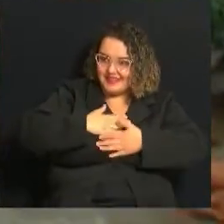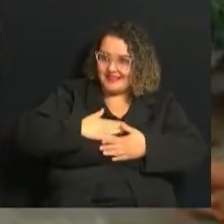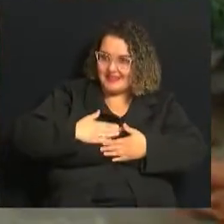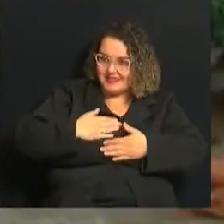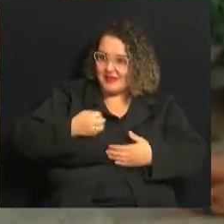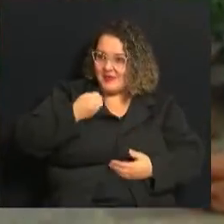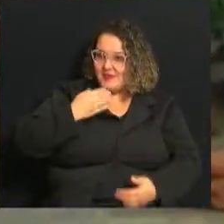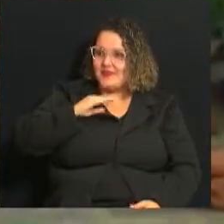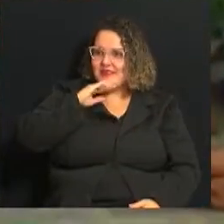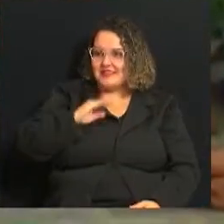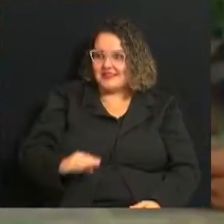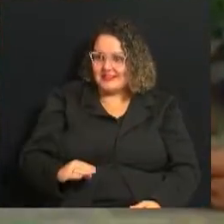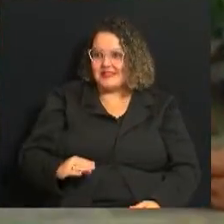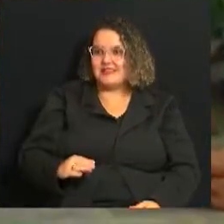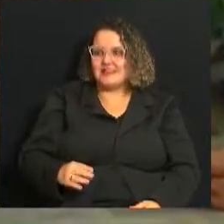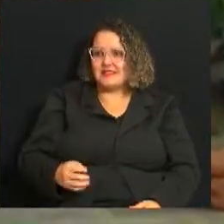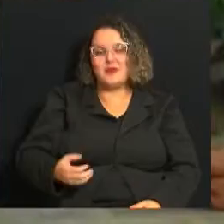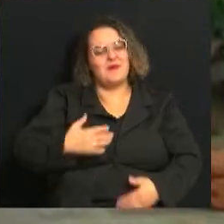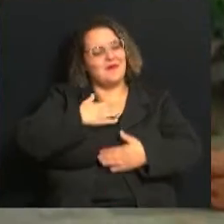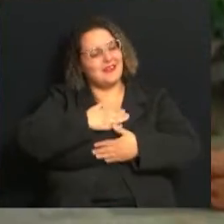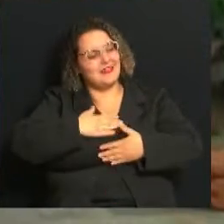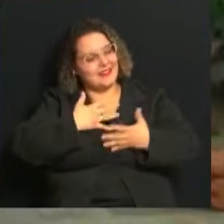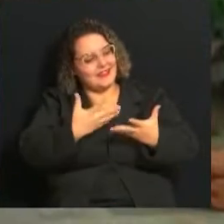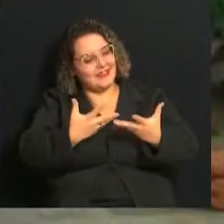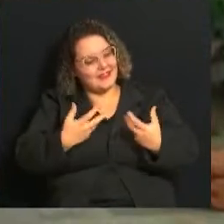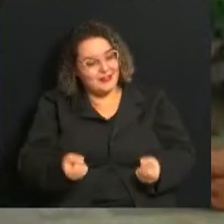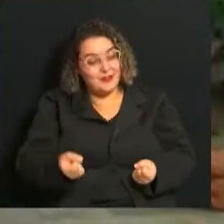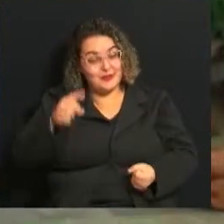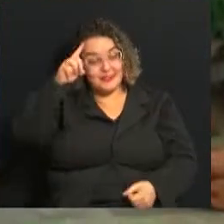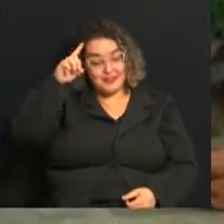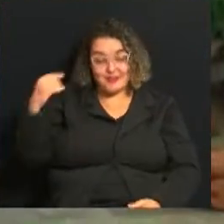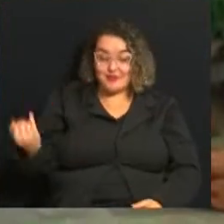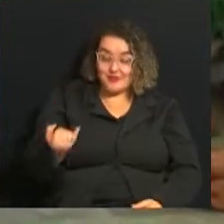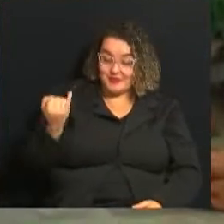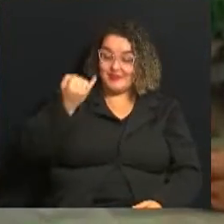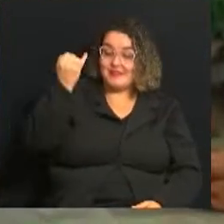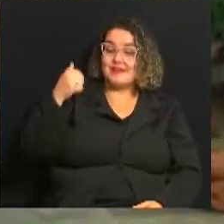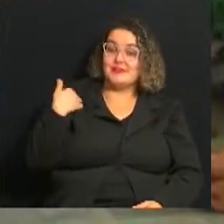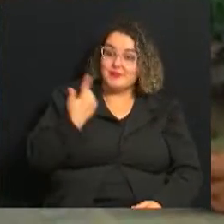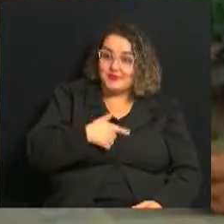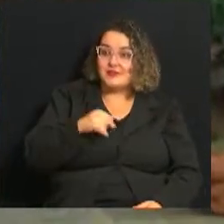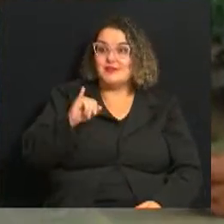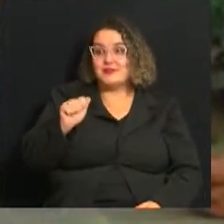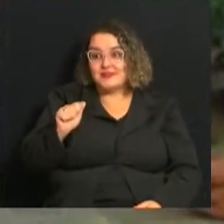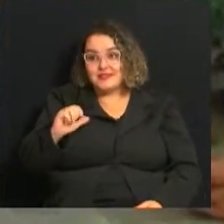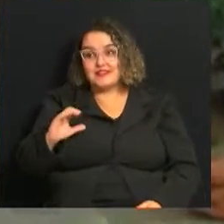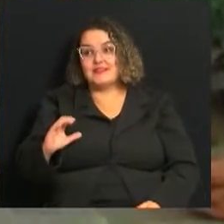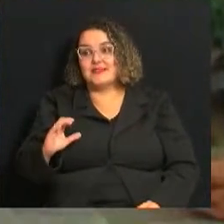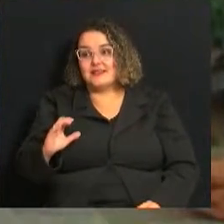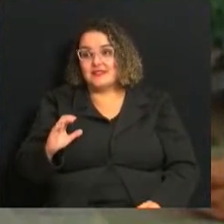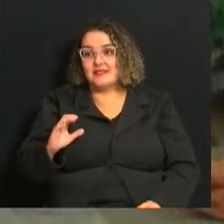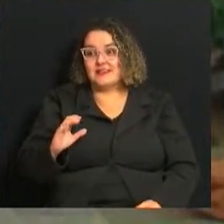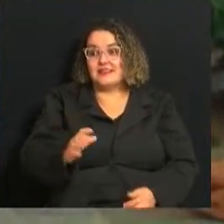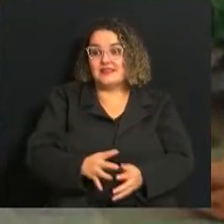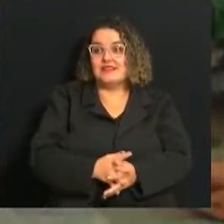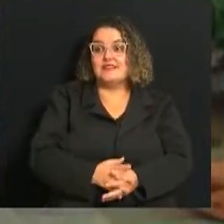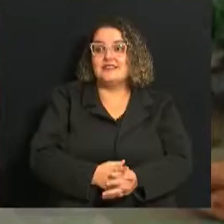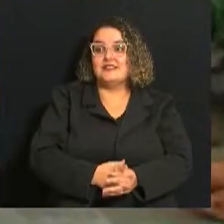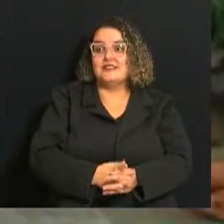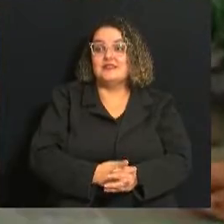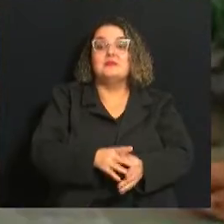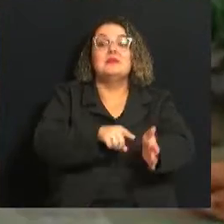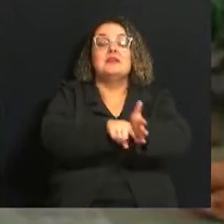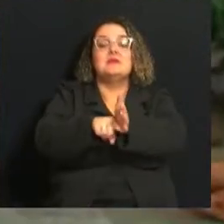um prazer recebê-los aqui nessa data tão importante para o IAC e também para a pesquisa